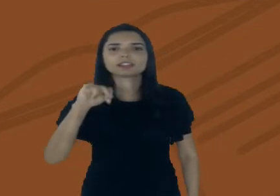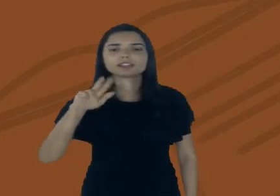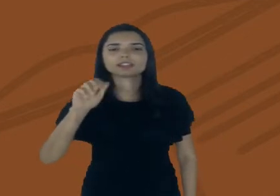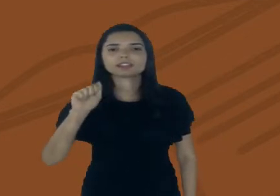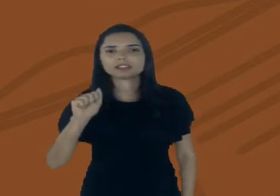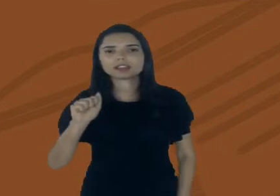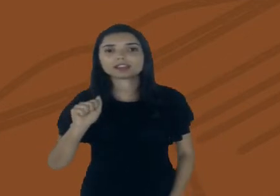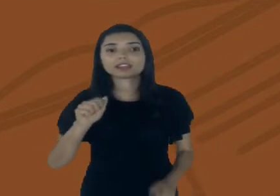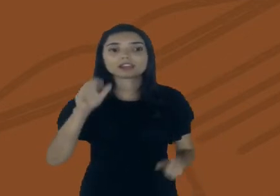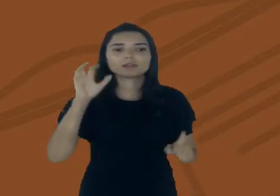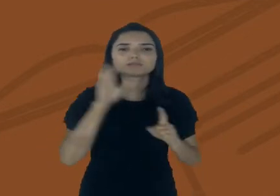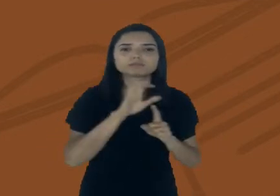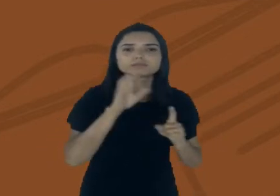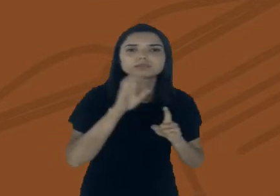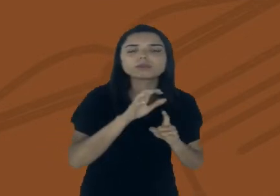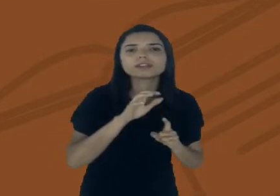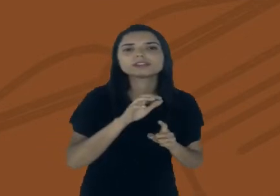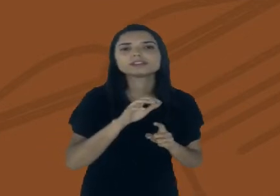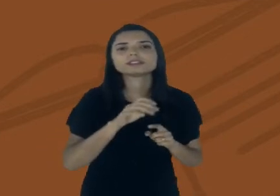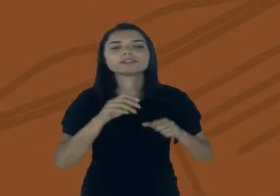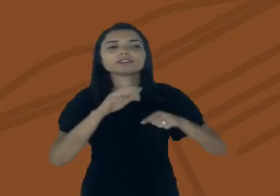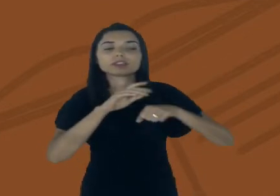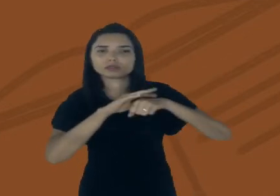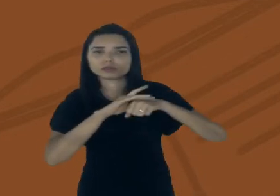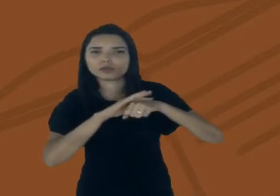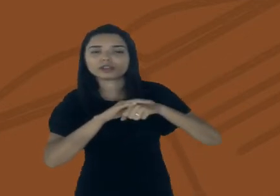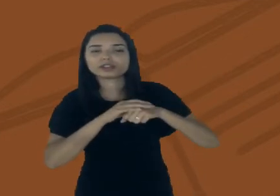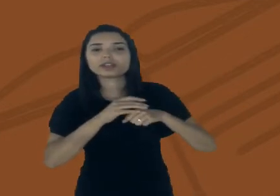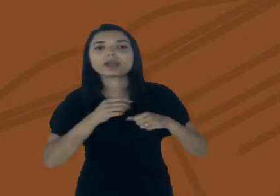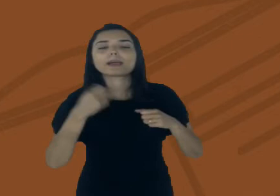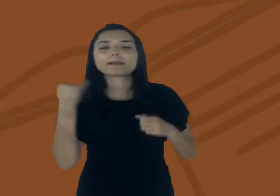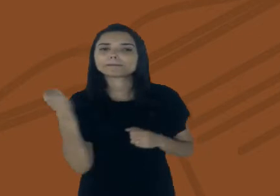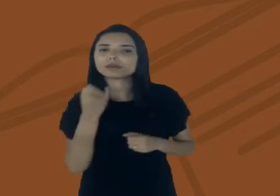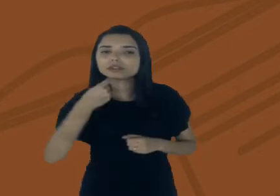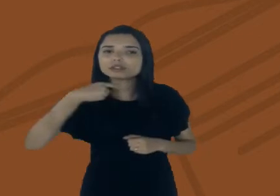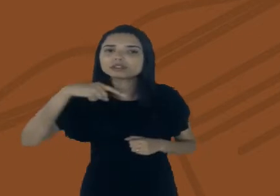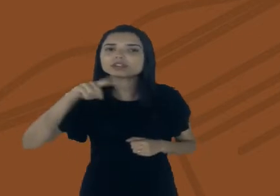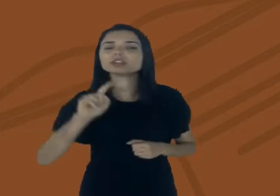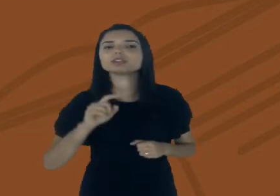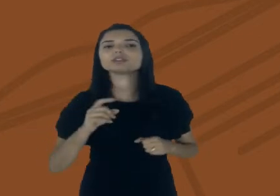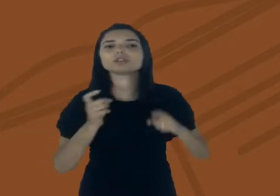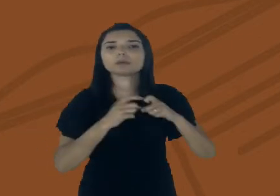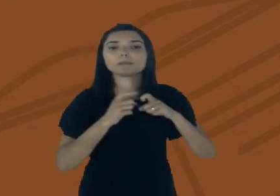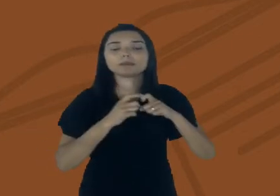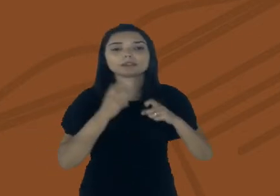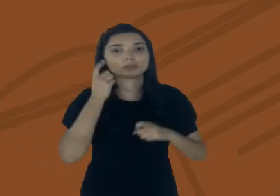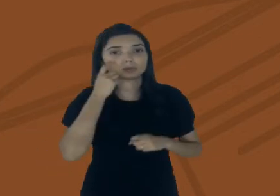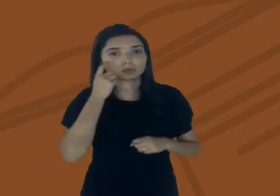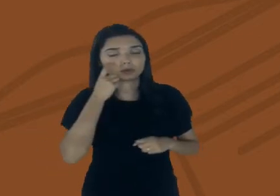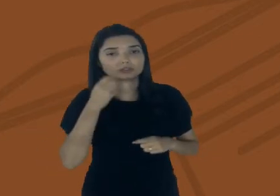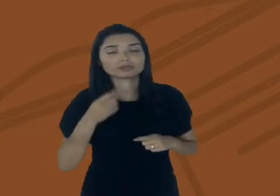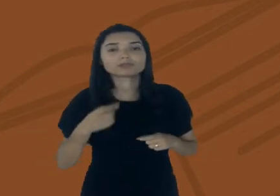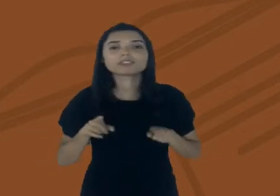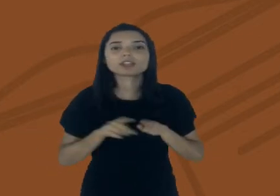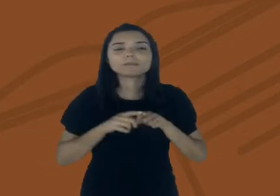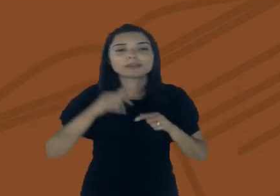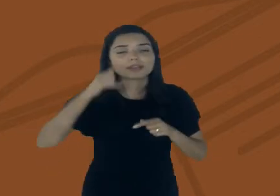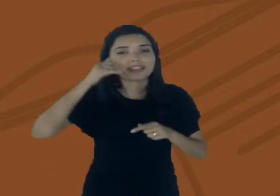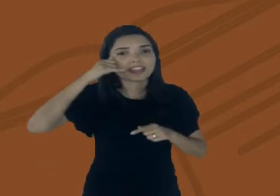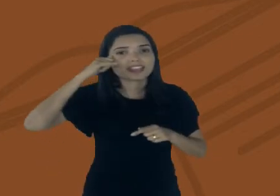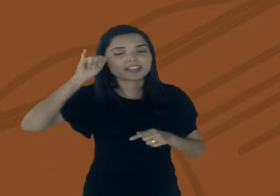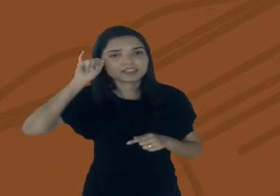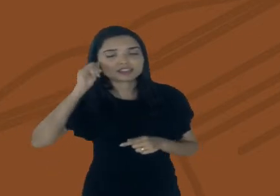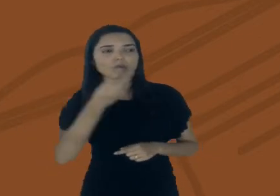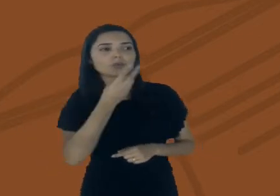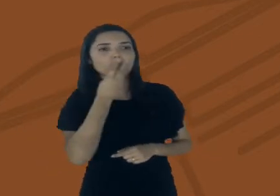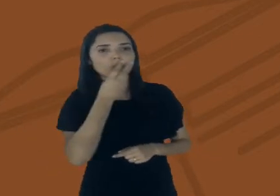também ao oftalmologista para saber como é que anda a sua visão e evitar álcool e cigarro. Essas dicas, elas